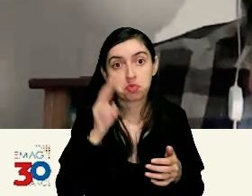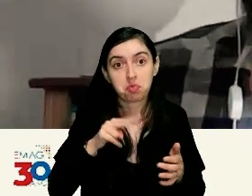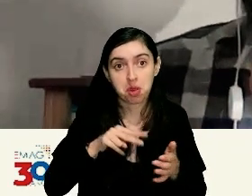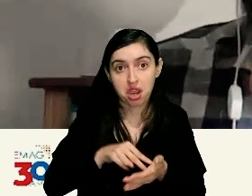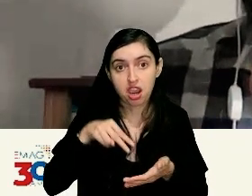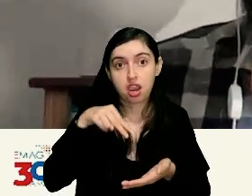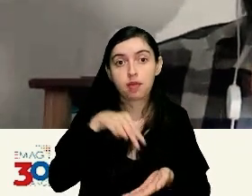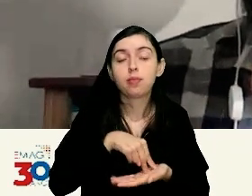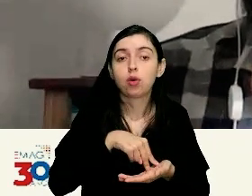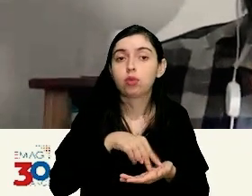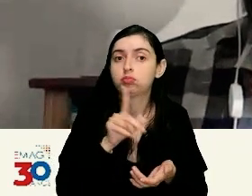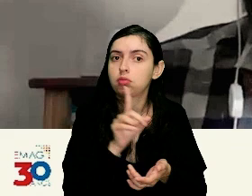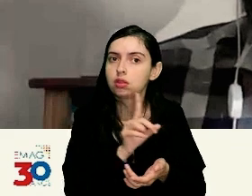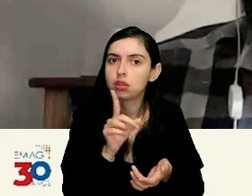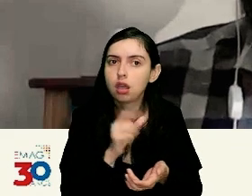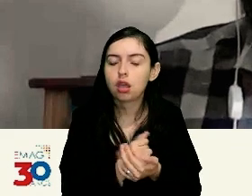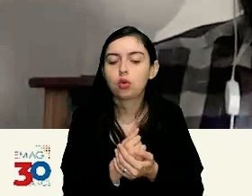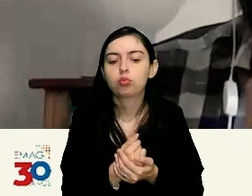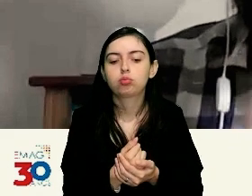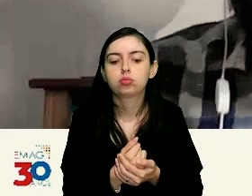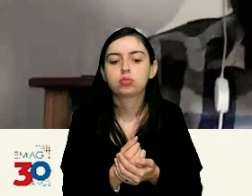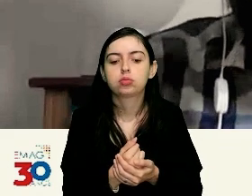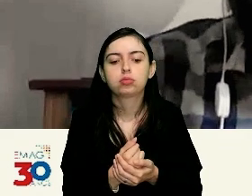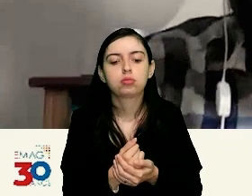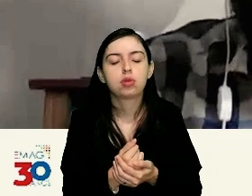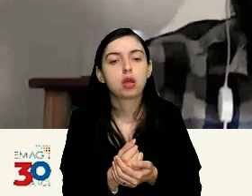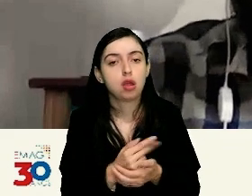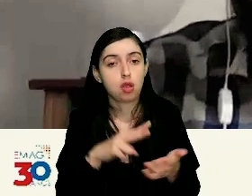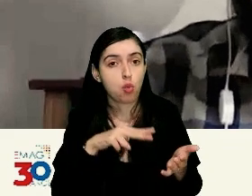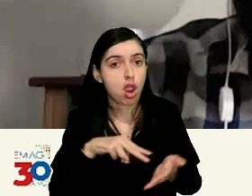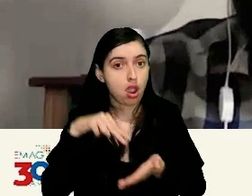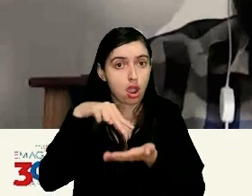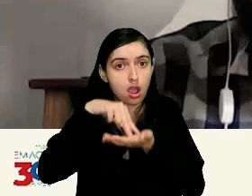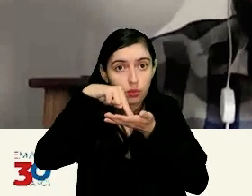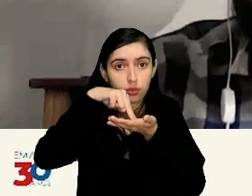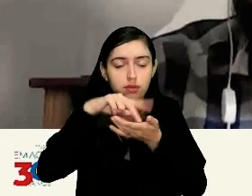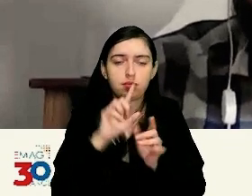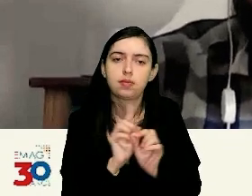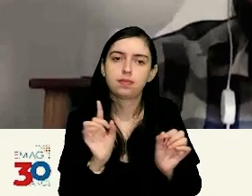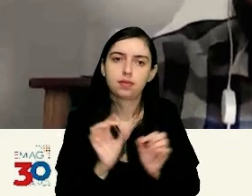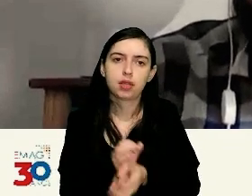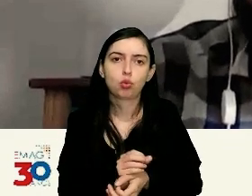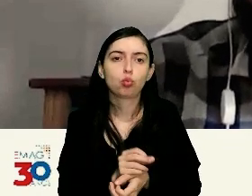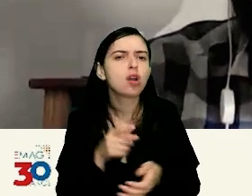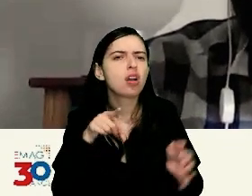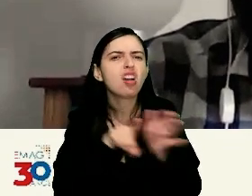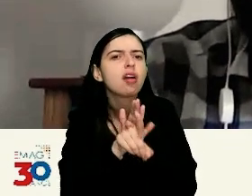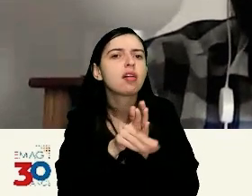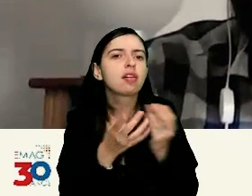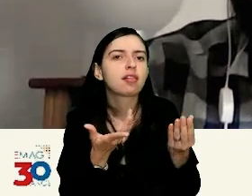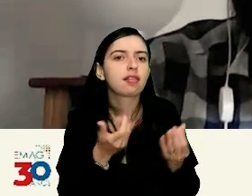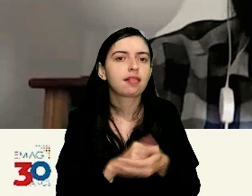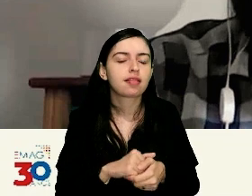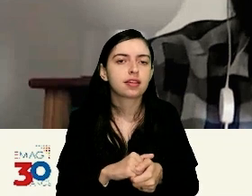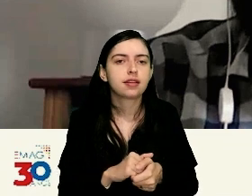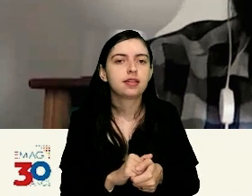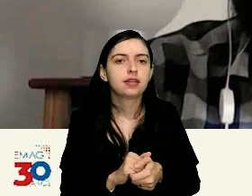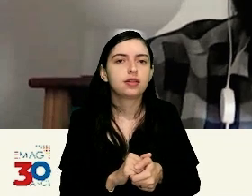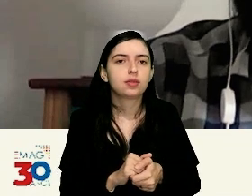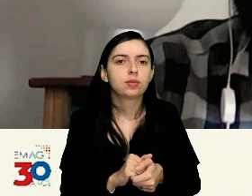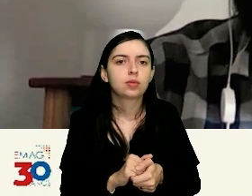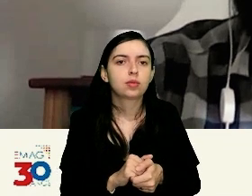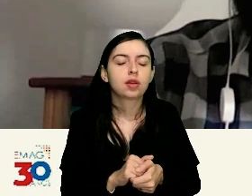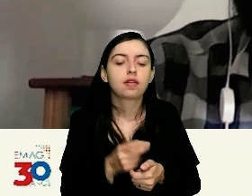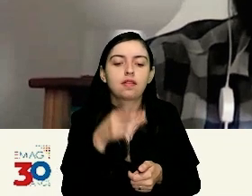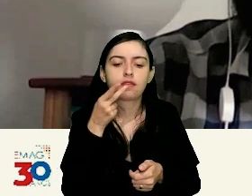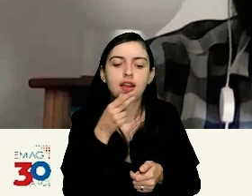colocando mais uma vez o autoritarismo, né? Mas o questionamento. Quando alguém me fala, por exemplo, Thiago, pô,